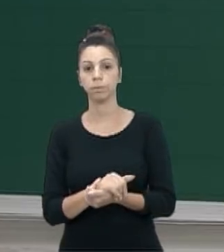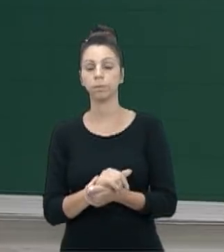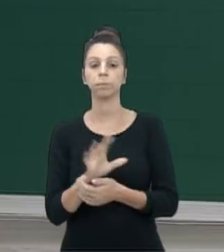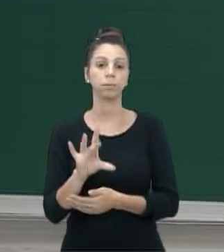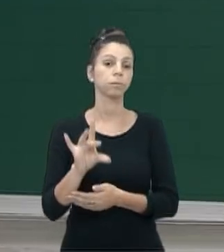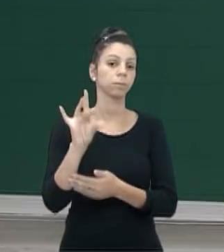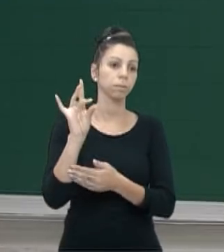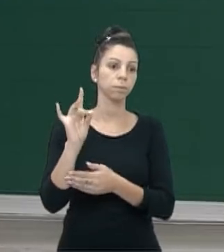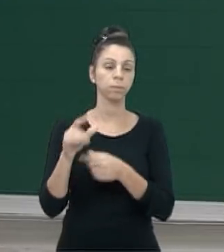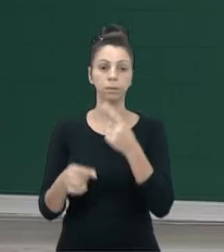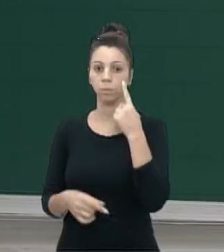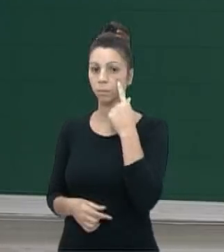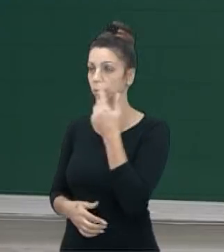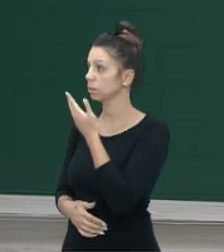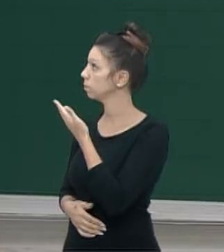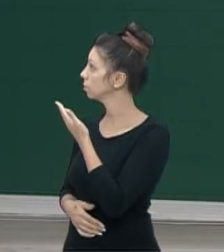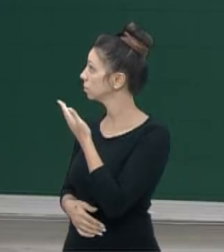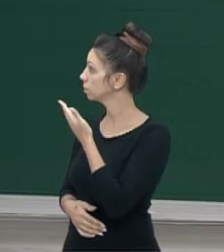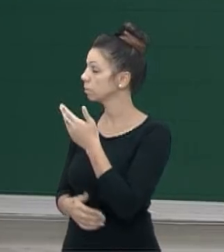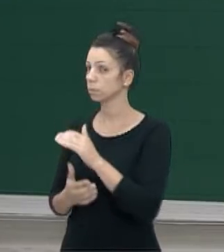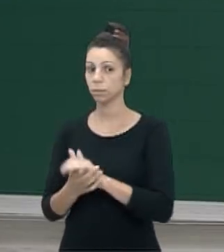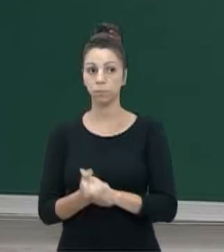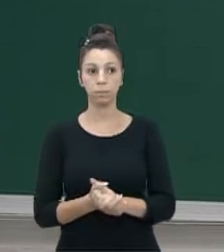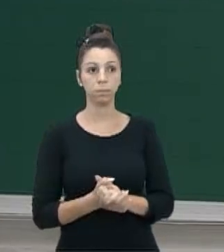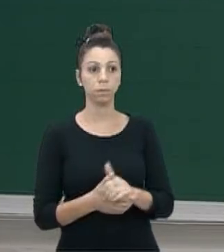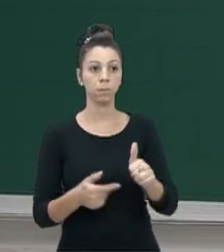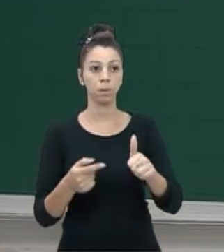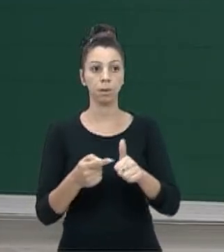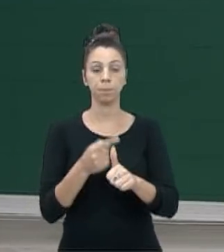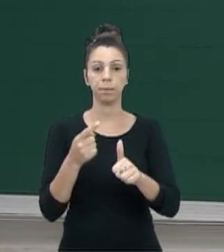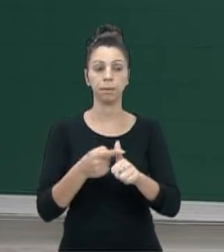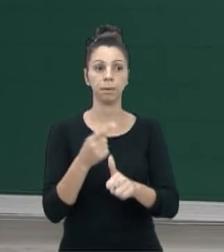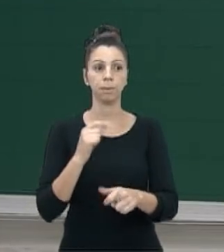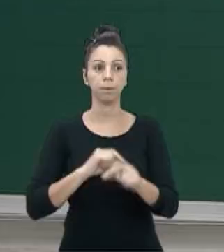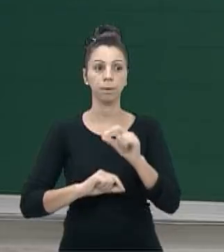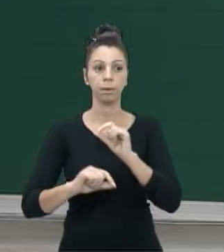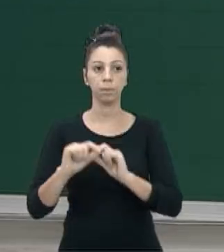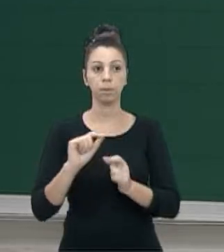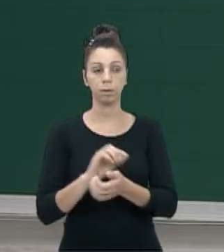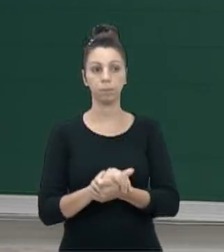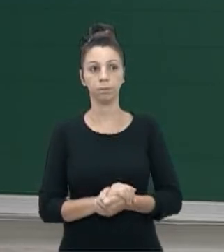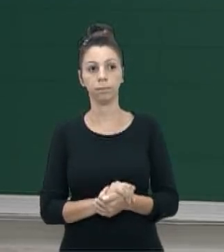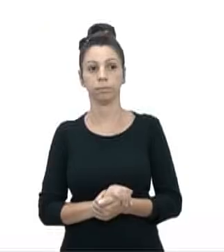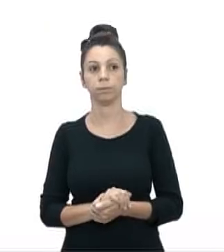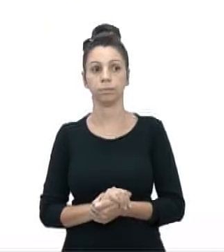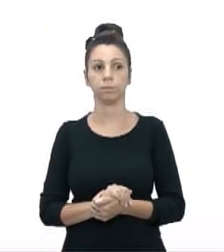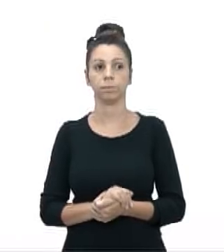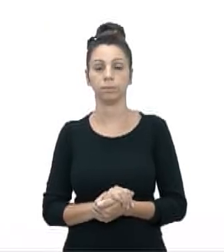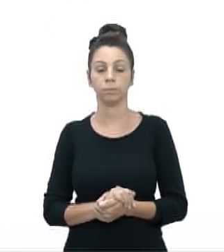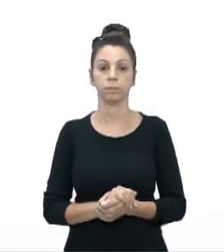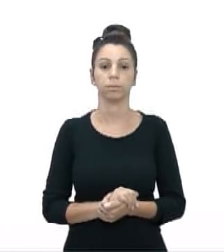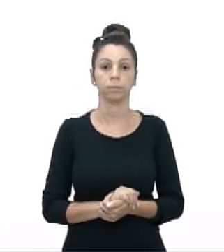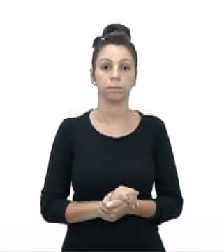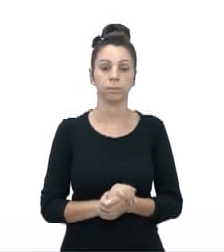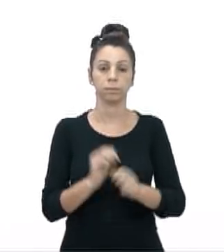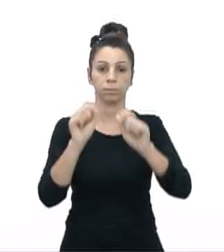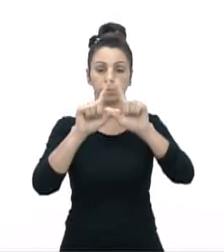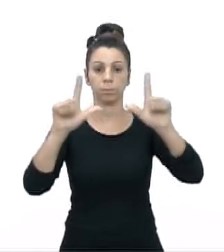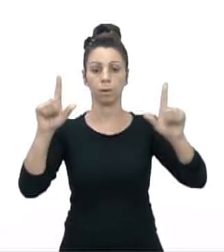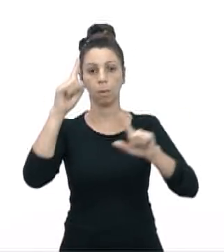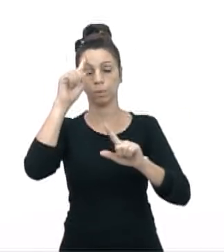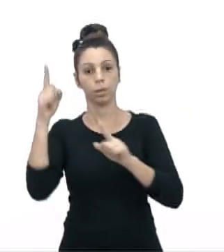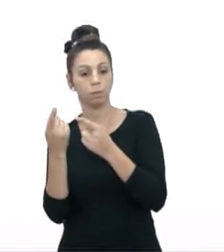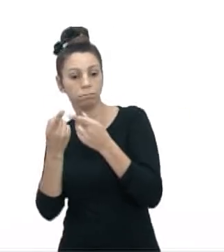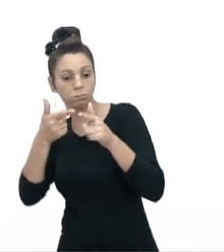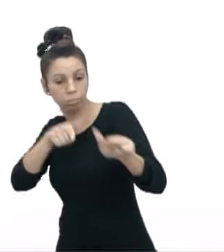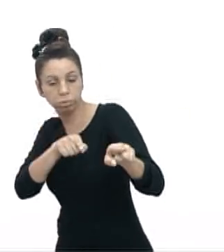escolha. Então, a primeira delas, né, traz novamente aqui o folder do dia do